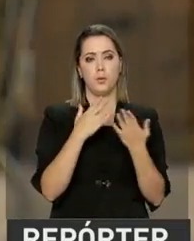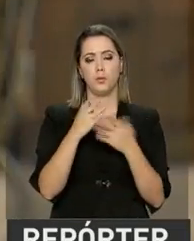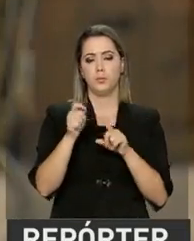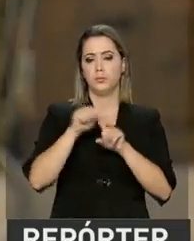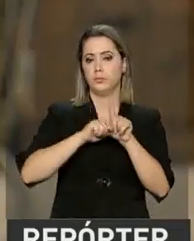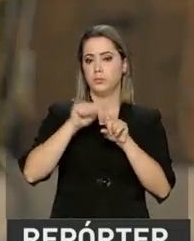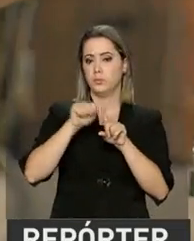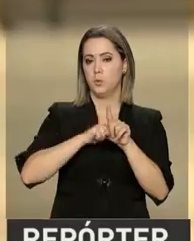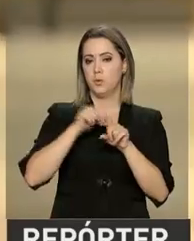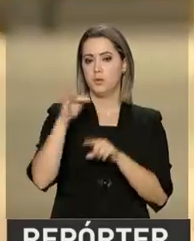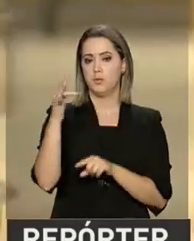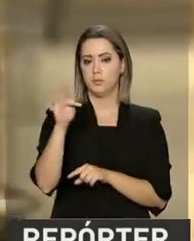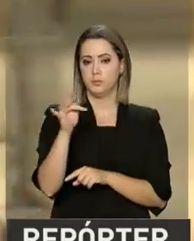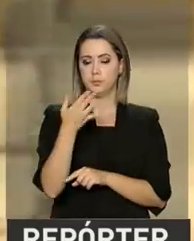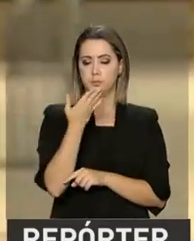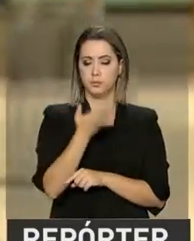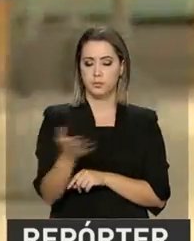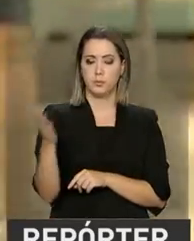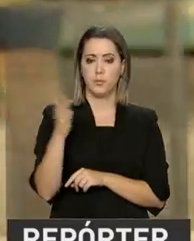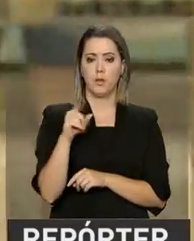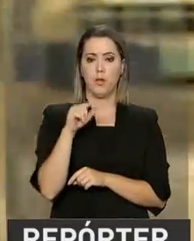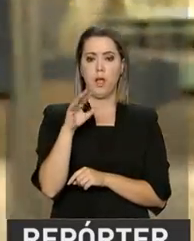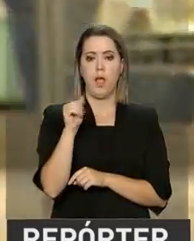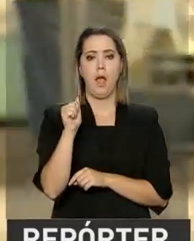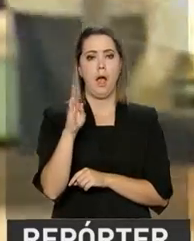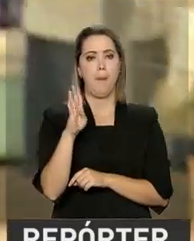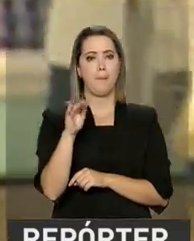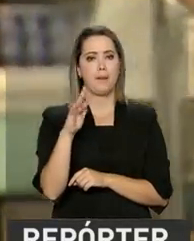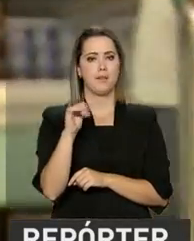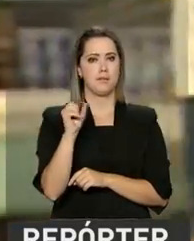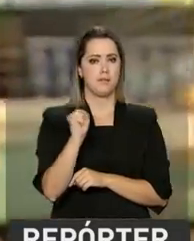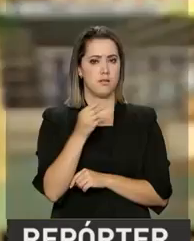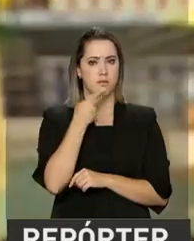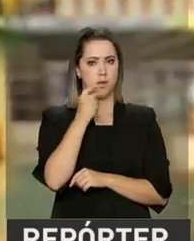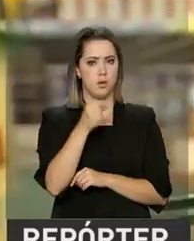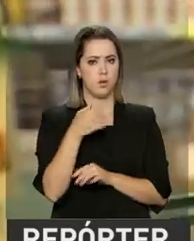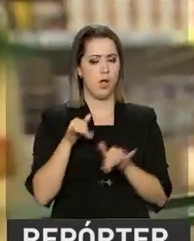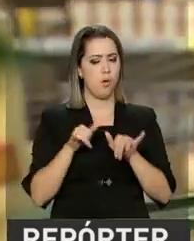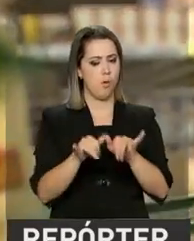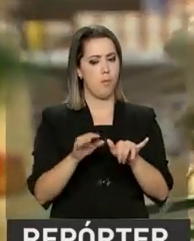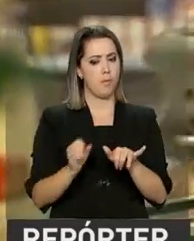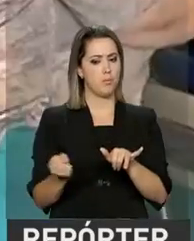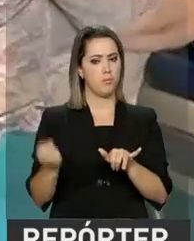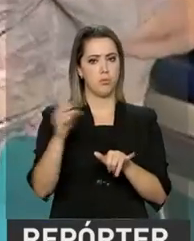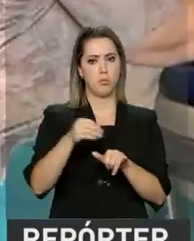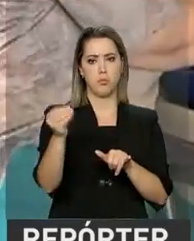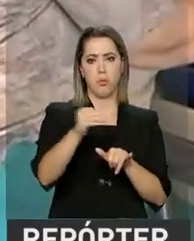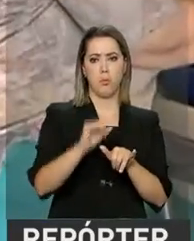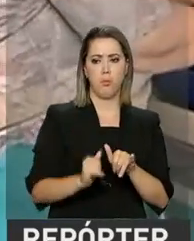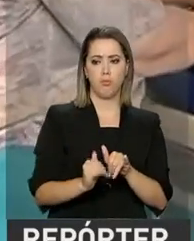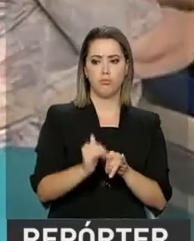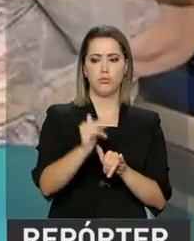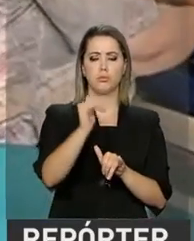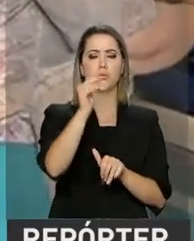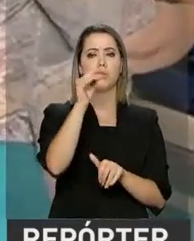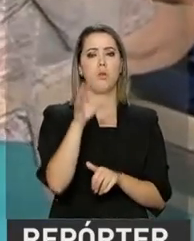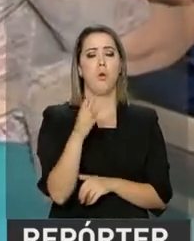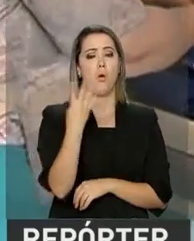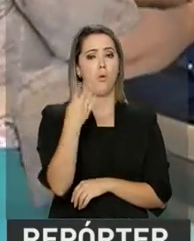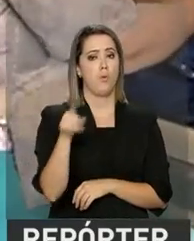com fevereiro de acordo com a Abras as compras se ampliaram no período 4